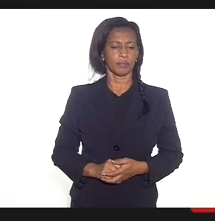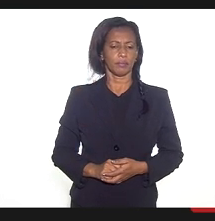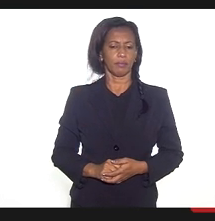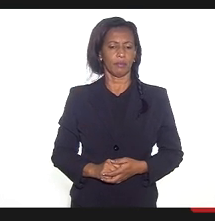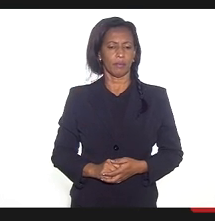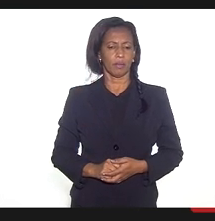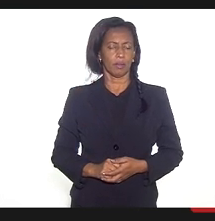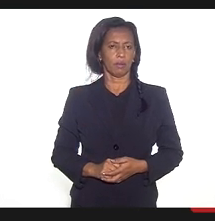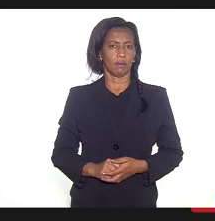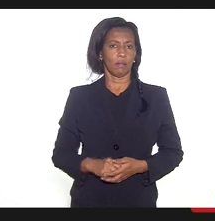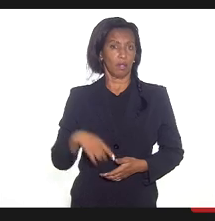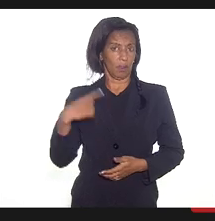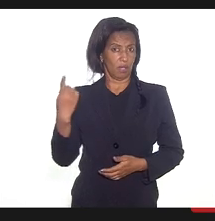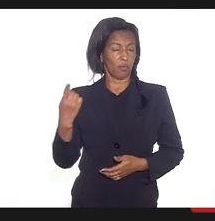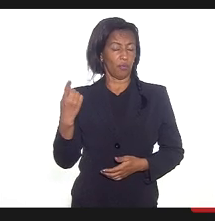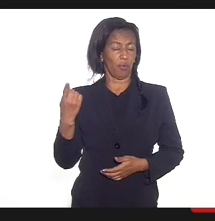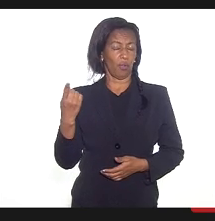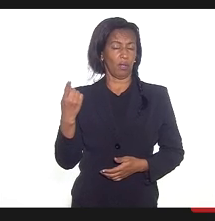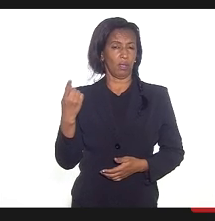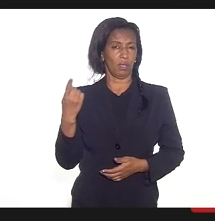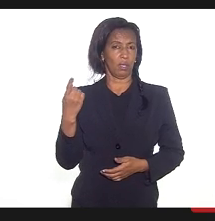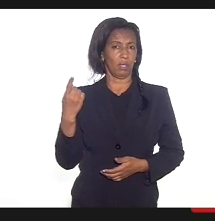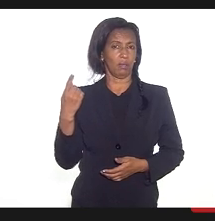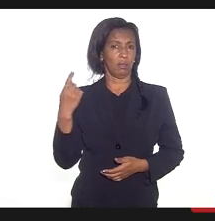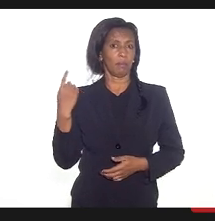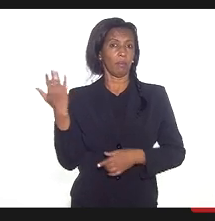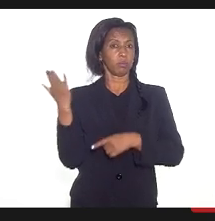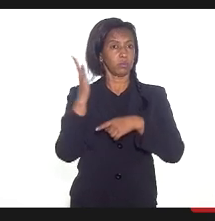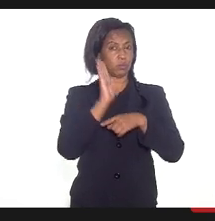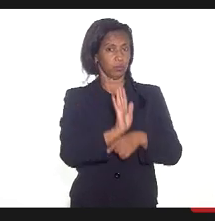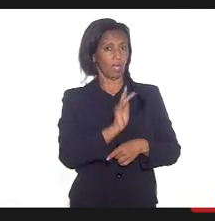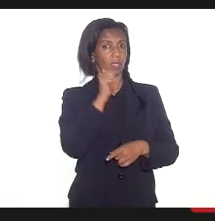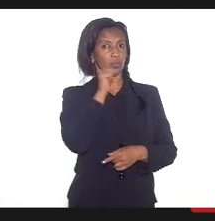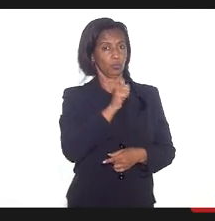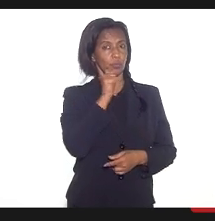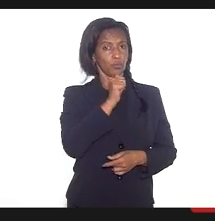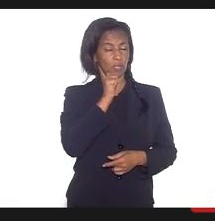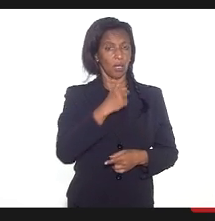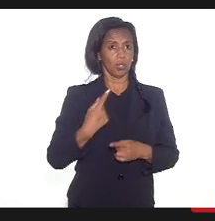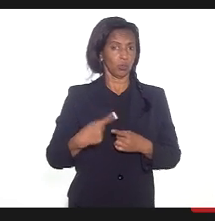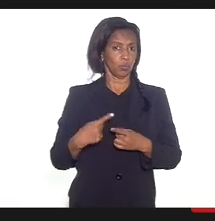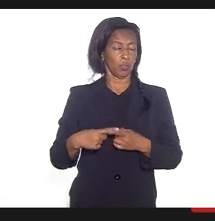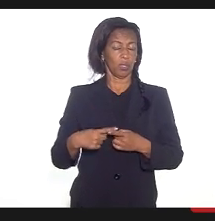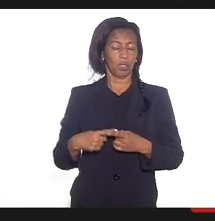que foi uma decisão favorável, né, às mulheres, porque foi